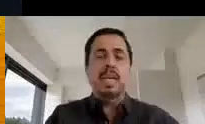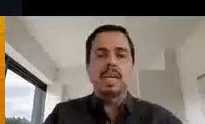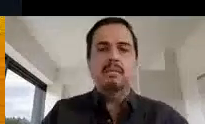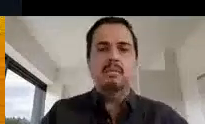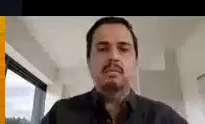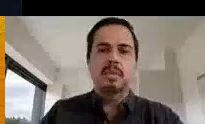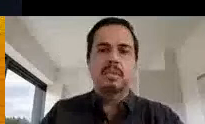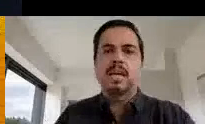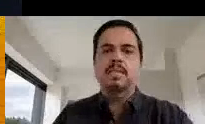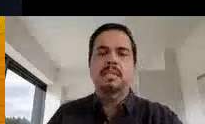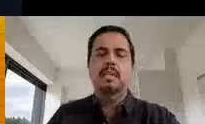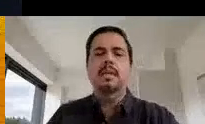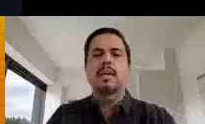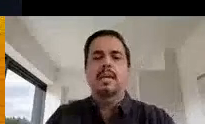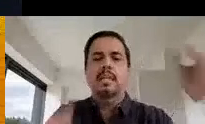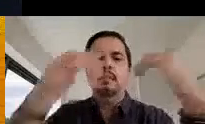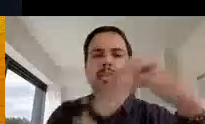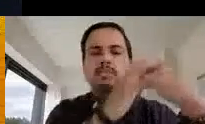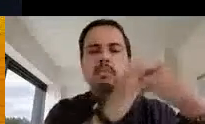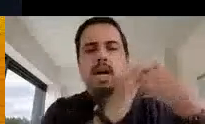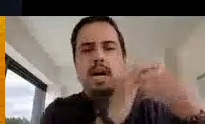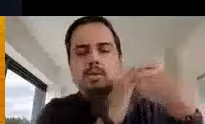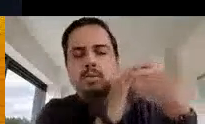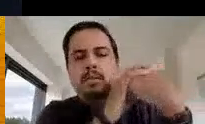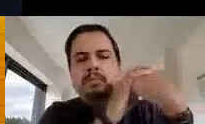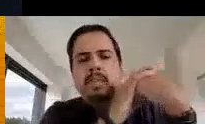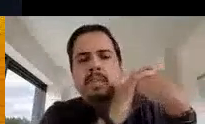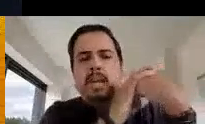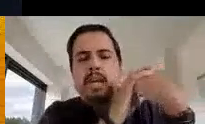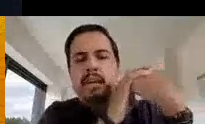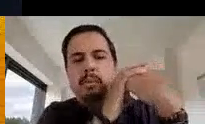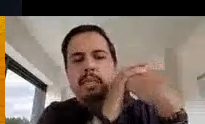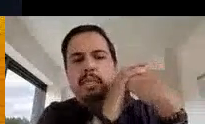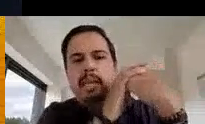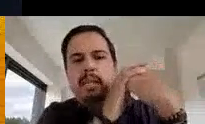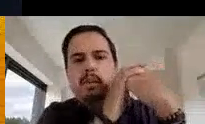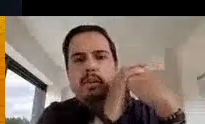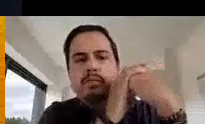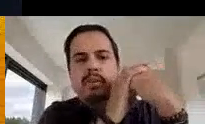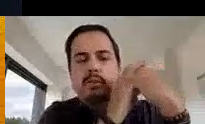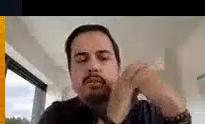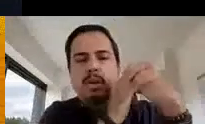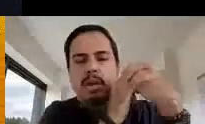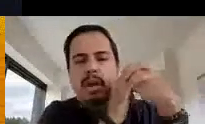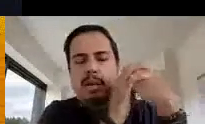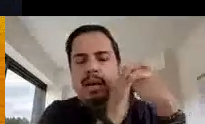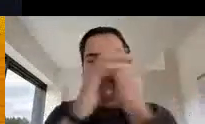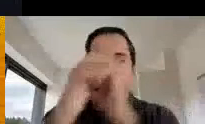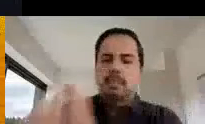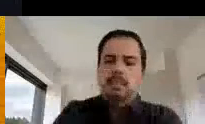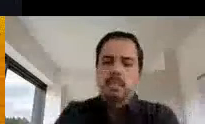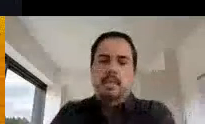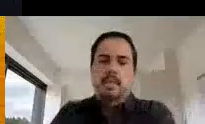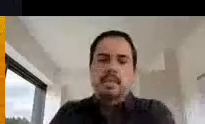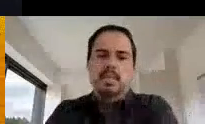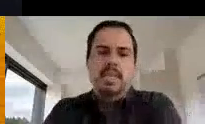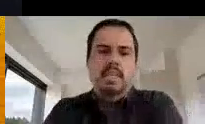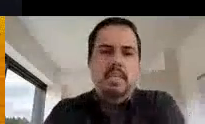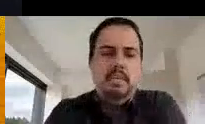meia boca, querendo começar a ser, dependendo do caso, querendo começar a ser uma inovação